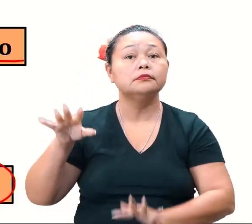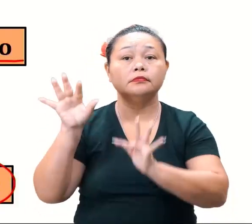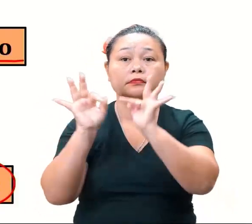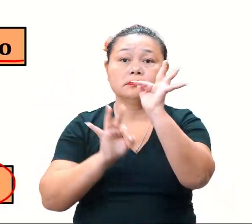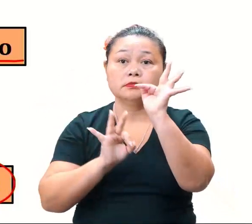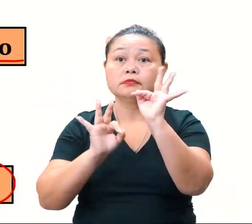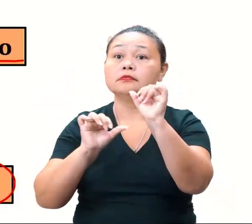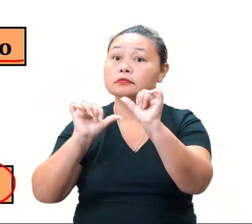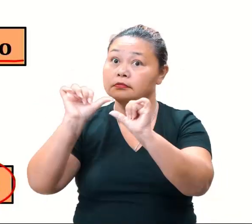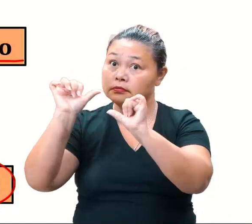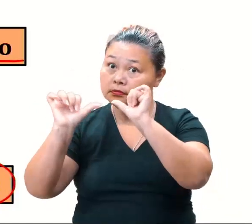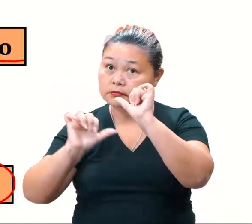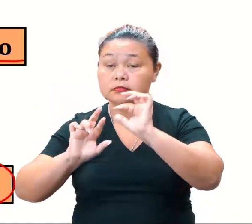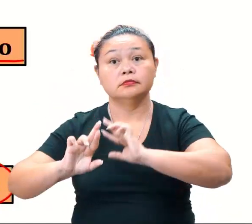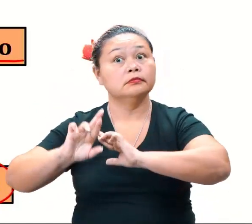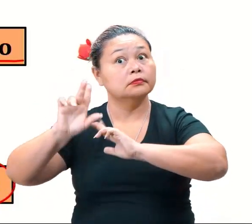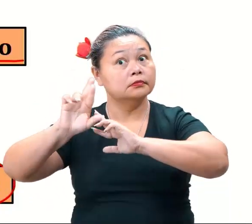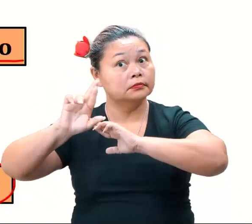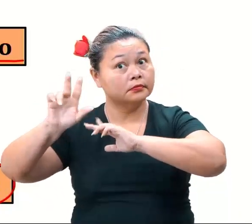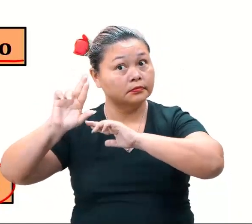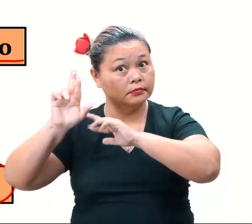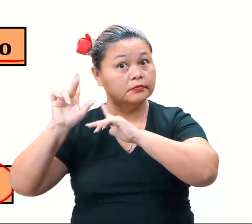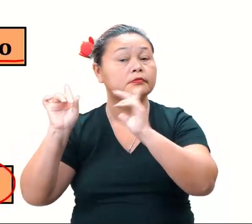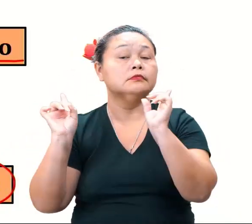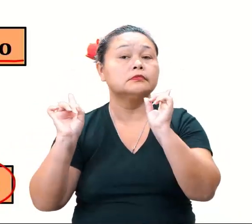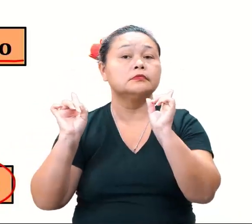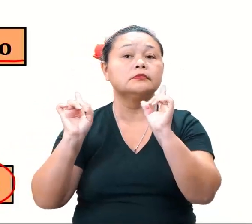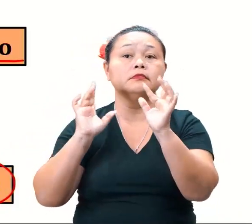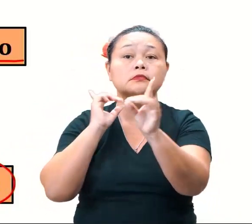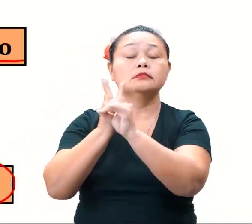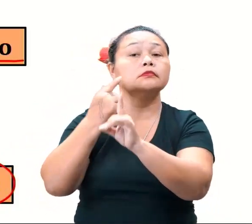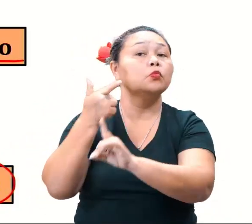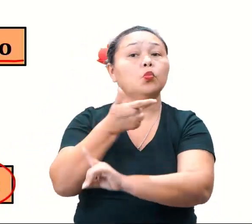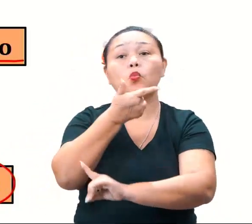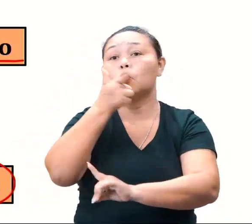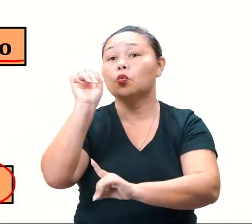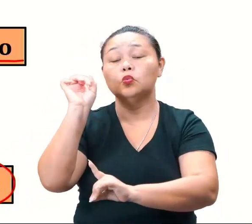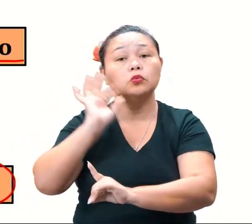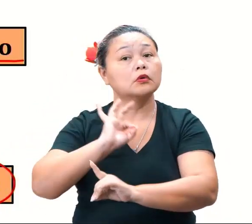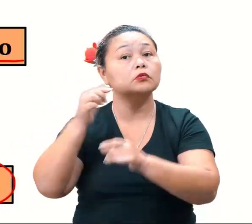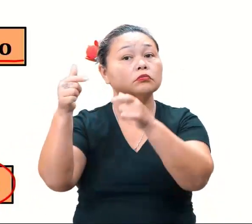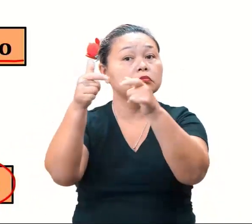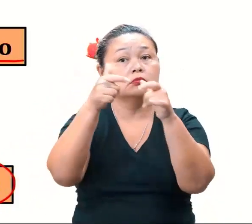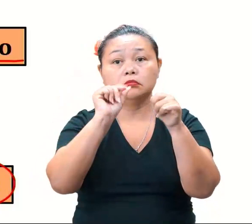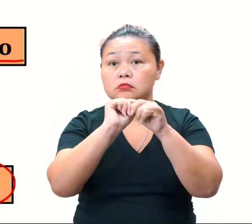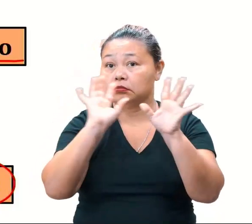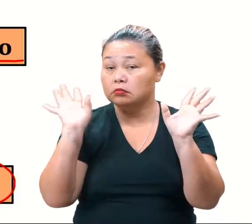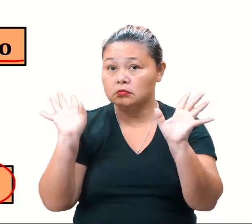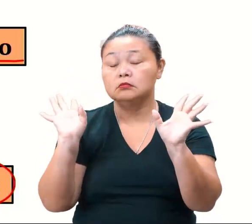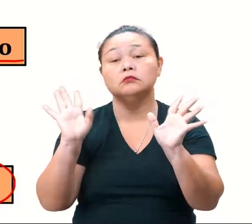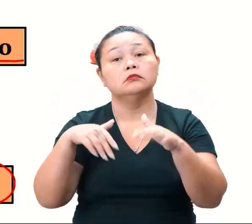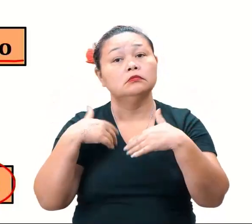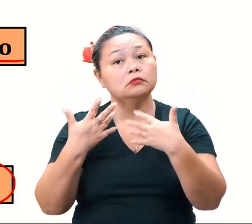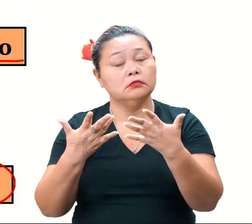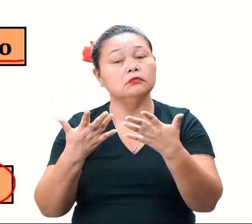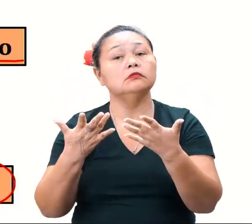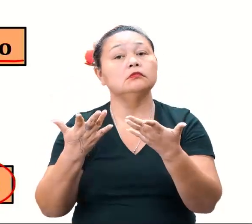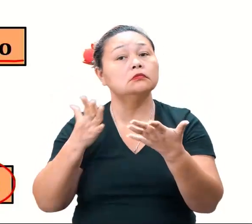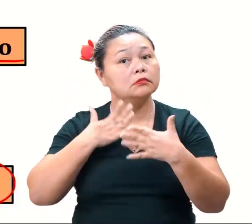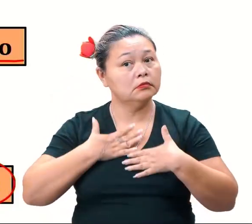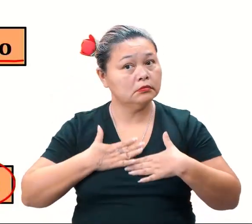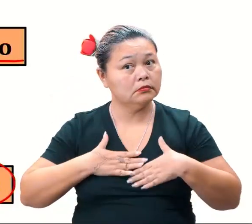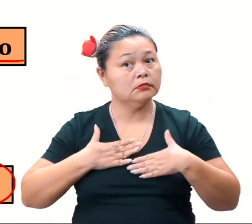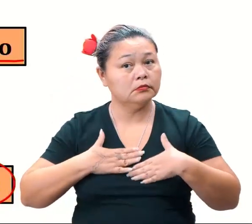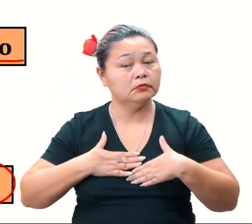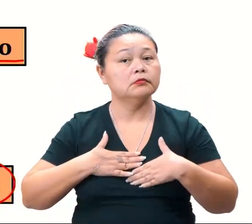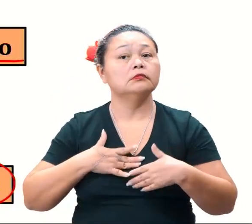muda muda muita coisa. O ponto é outra localização, é outro lugar no gráfico, então muita calma nessa hora, na hora